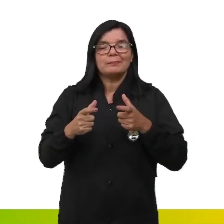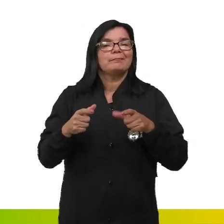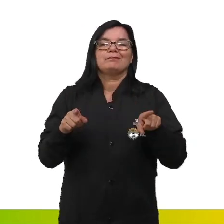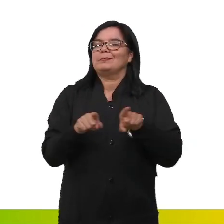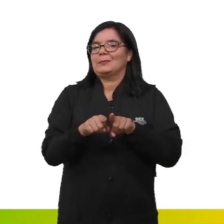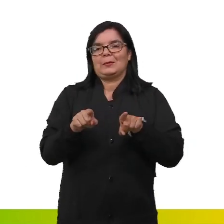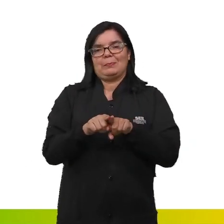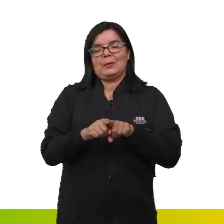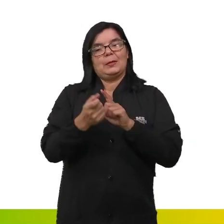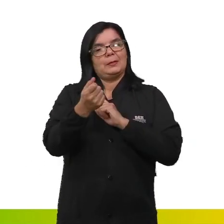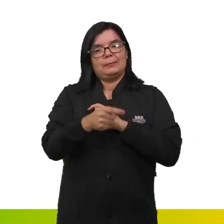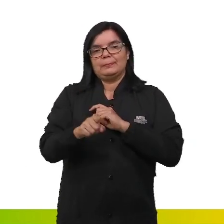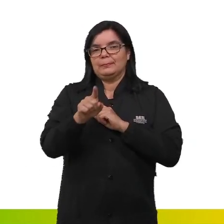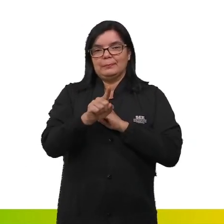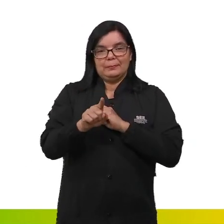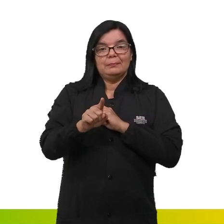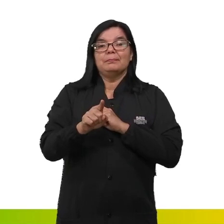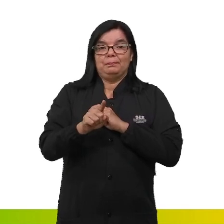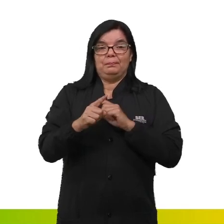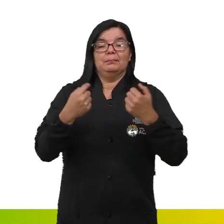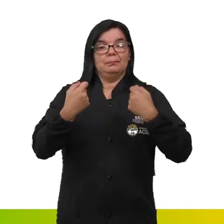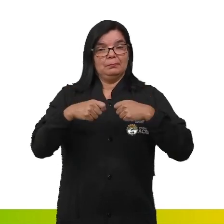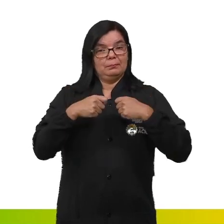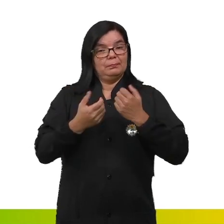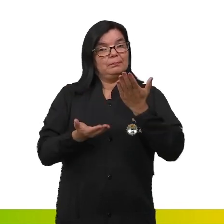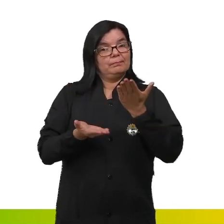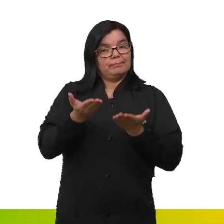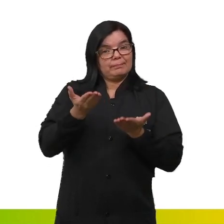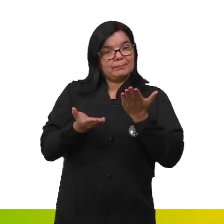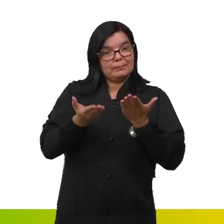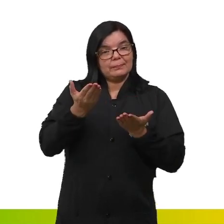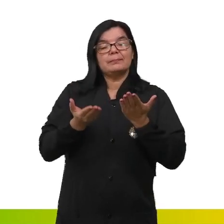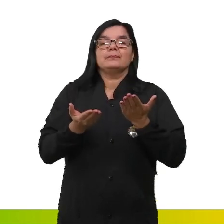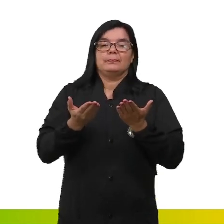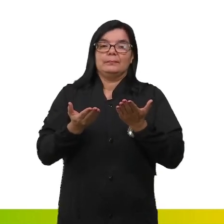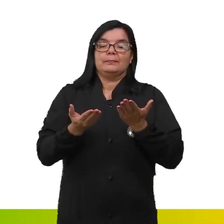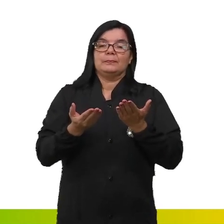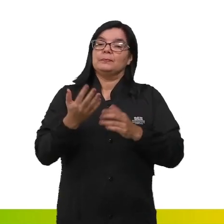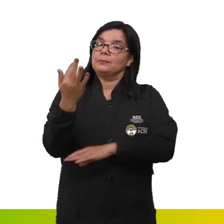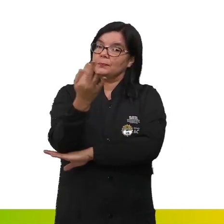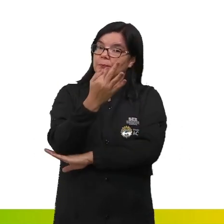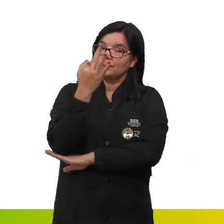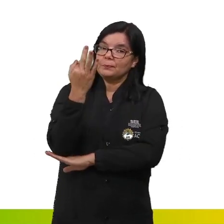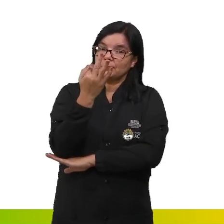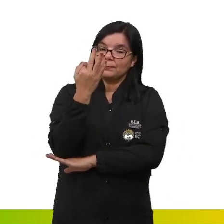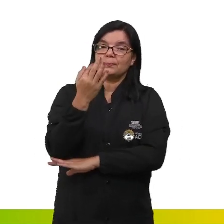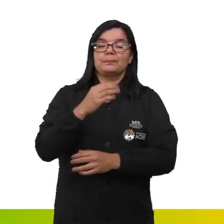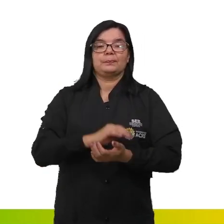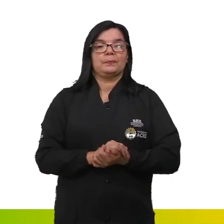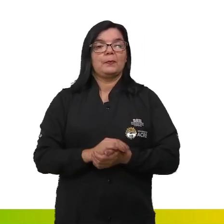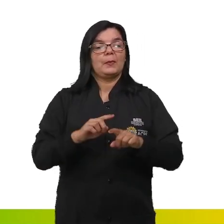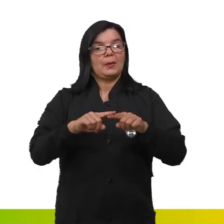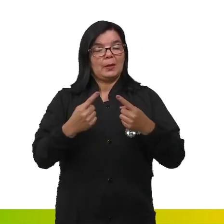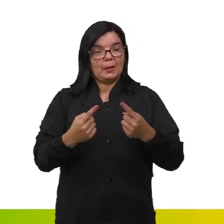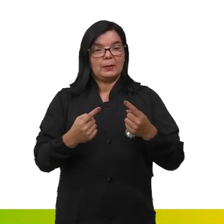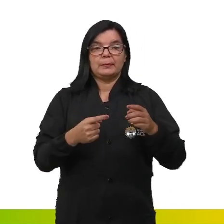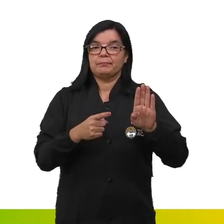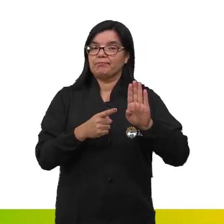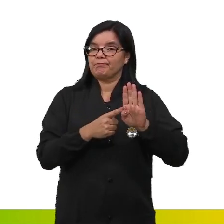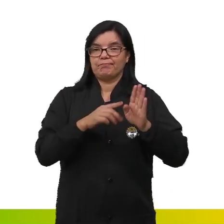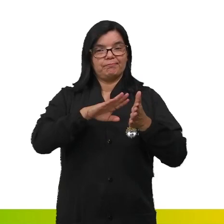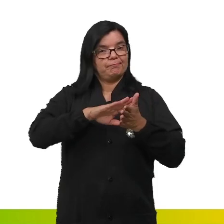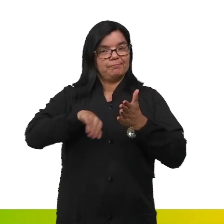também não seria adequado, tá? Você tem que ter um nível ali de formalidade maleável, tá? Então, letra